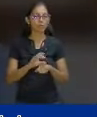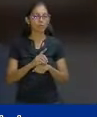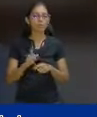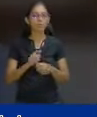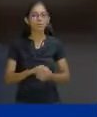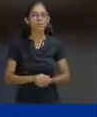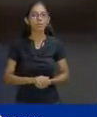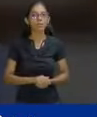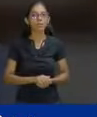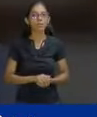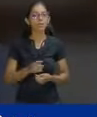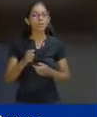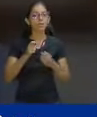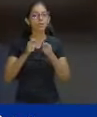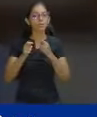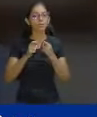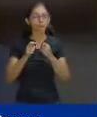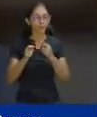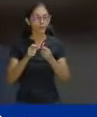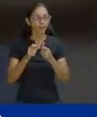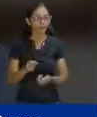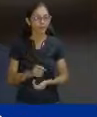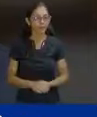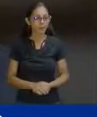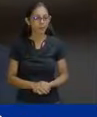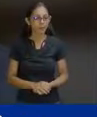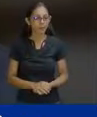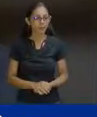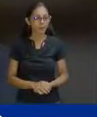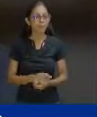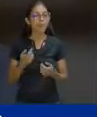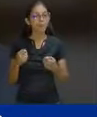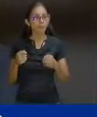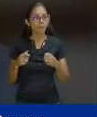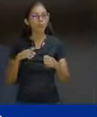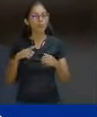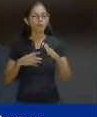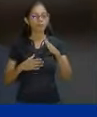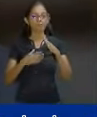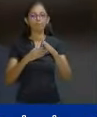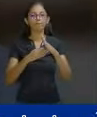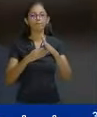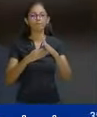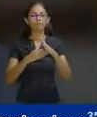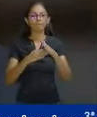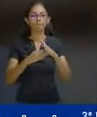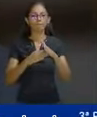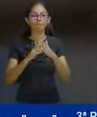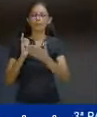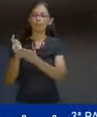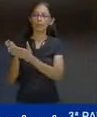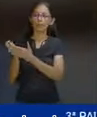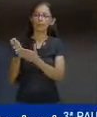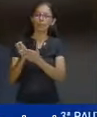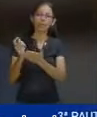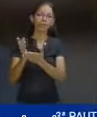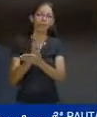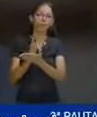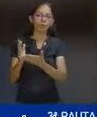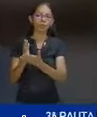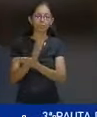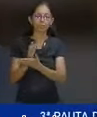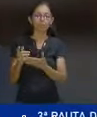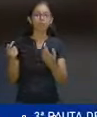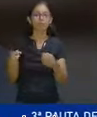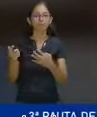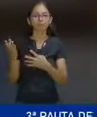modicidade, se ocupou em estabelecer percentuais que limitam os gastos dos prestadores de conta em relação a determinadas despesas.